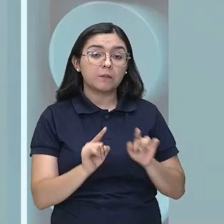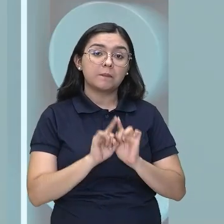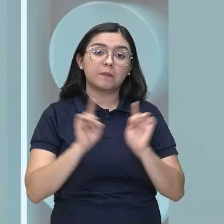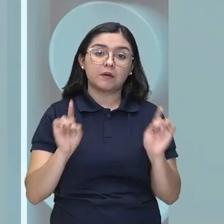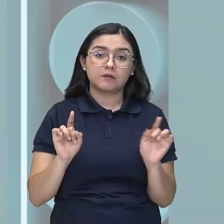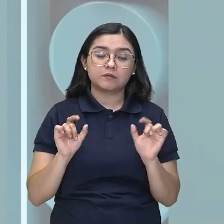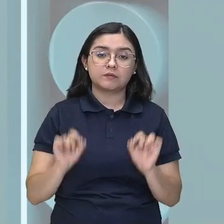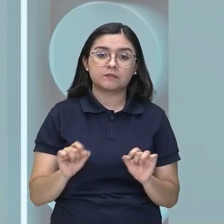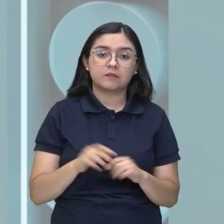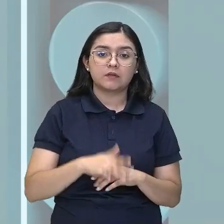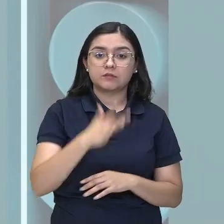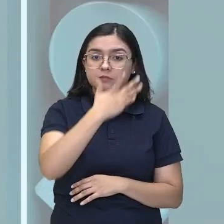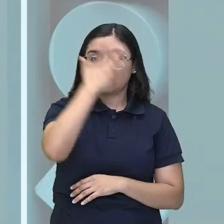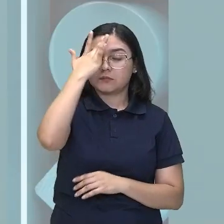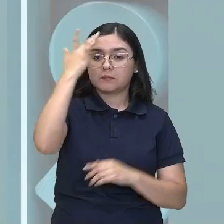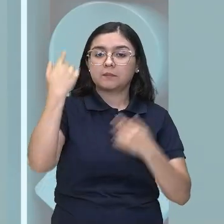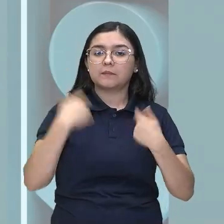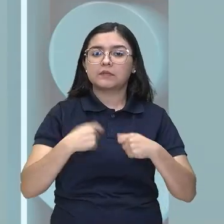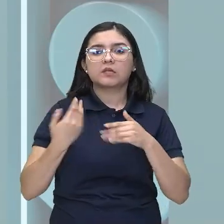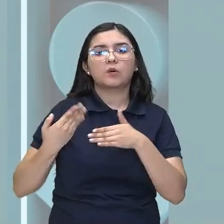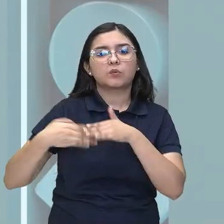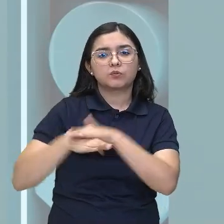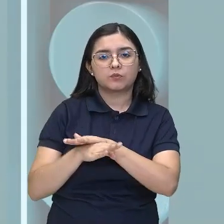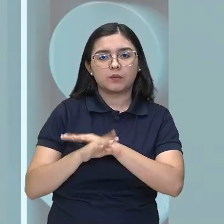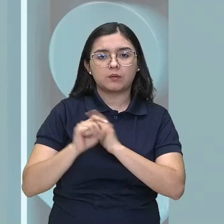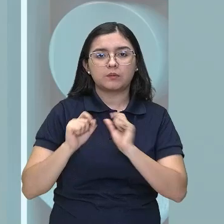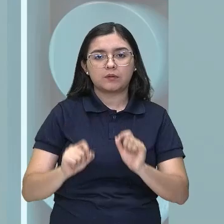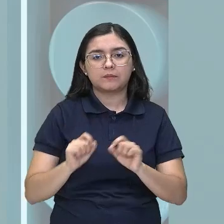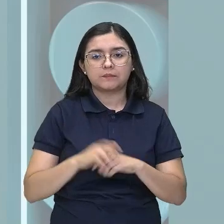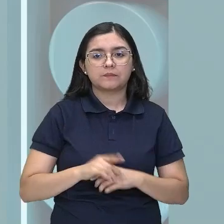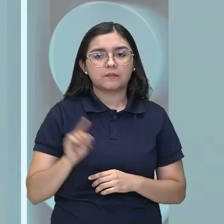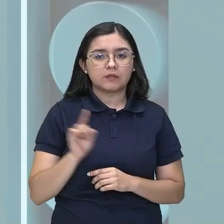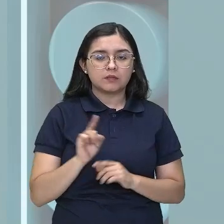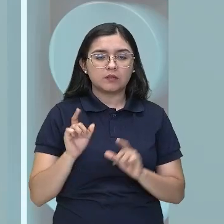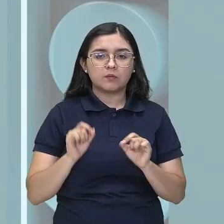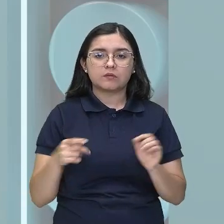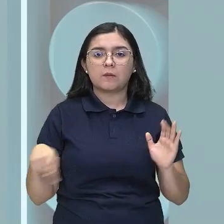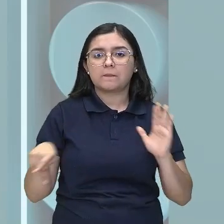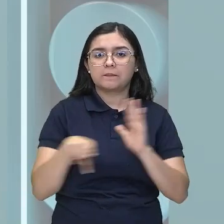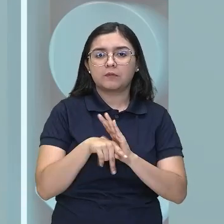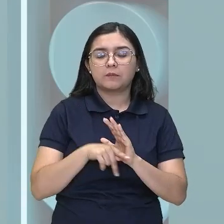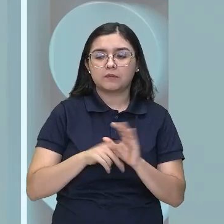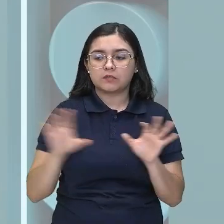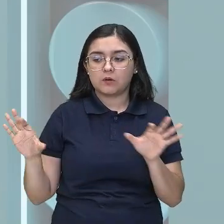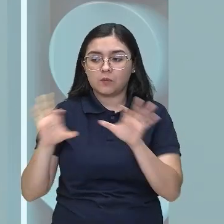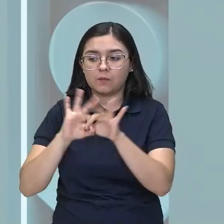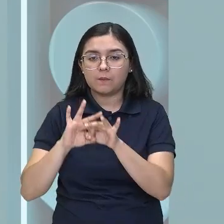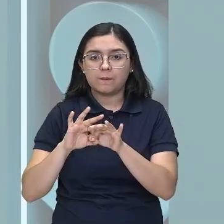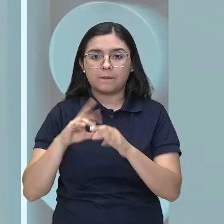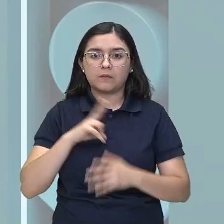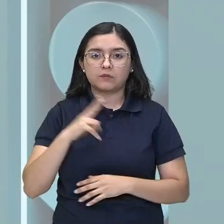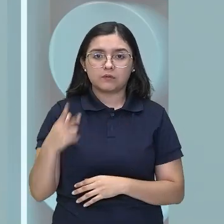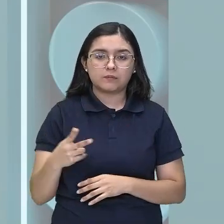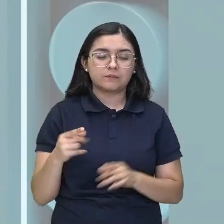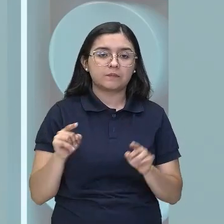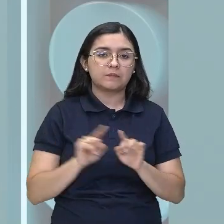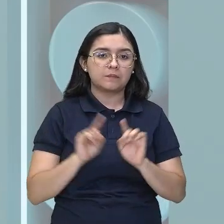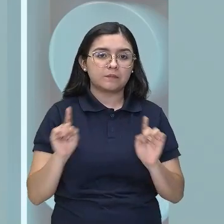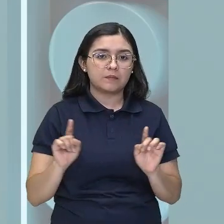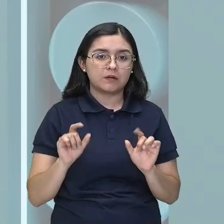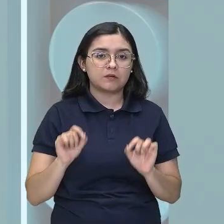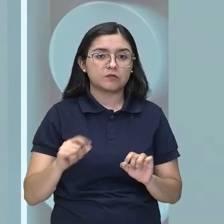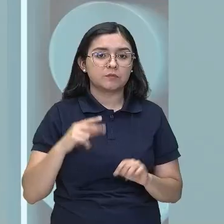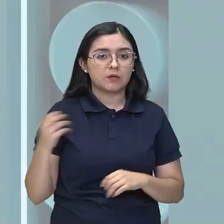tempo, as pessoas precisam se acostumar com a ideia de não fazerem mais parte de um país, Portugal, e sim de uma